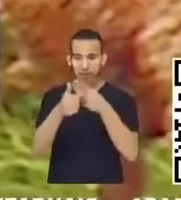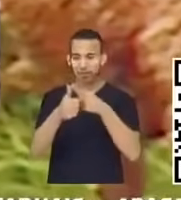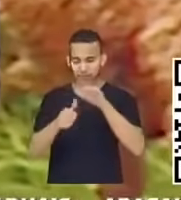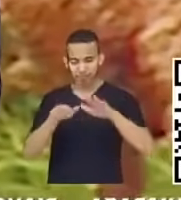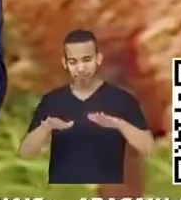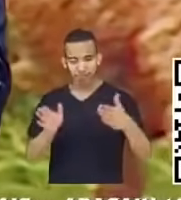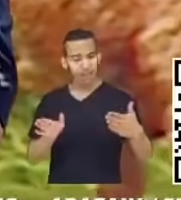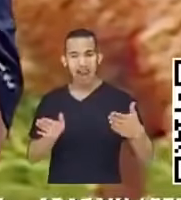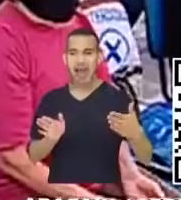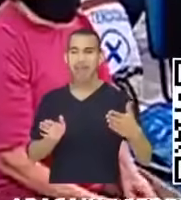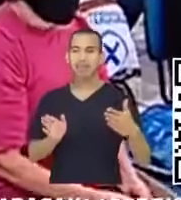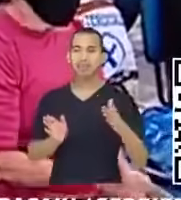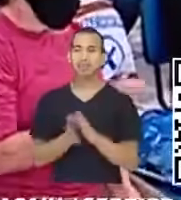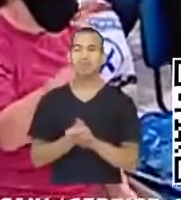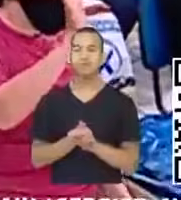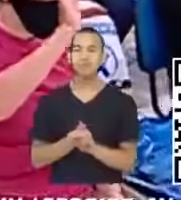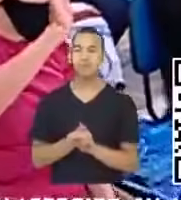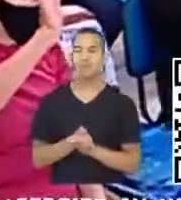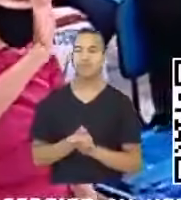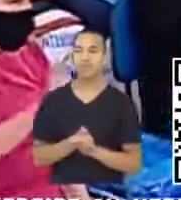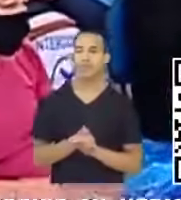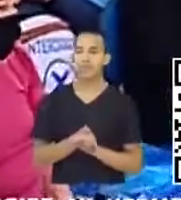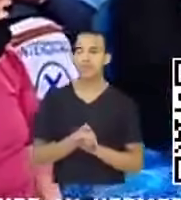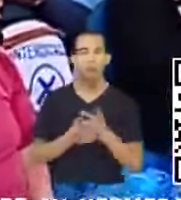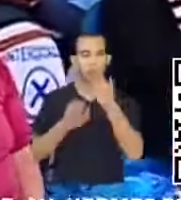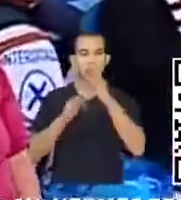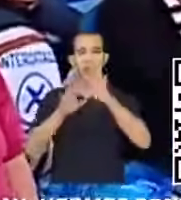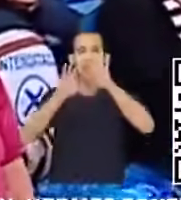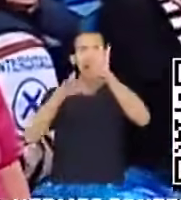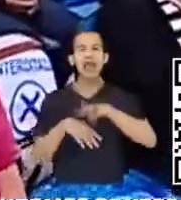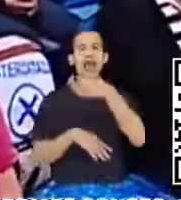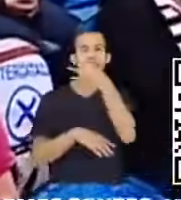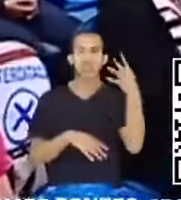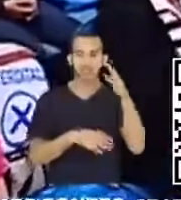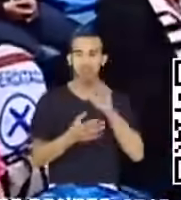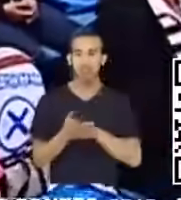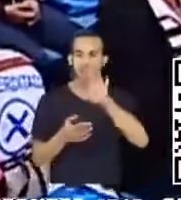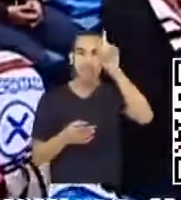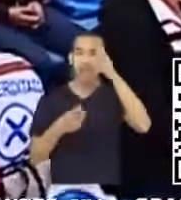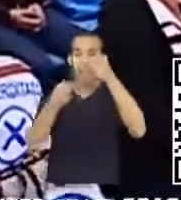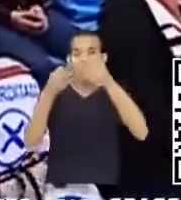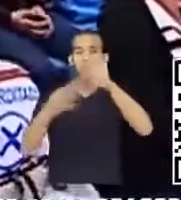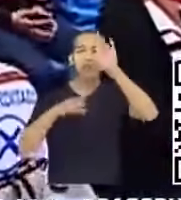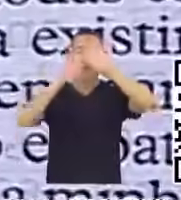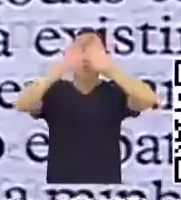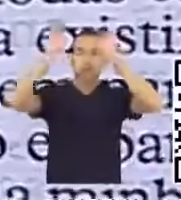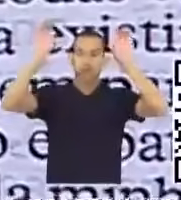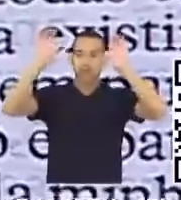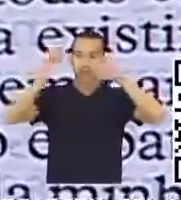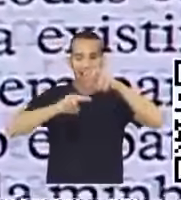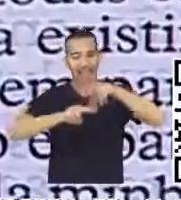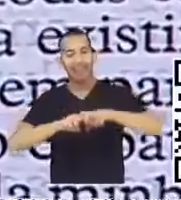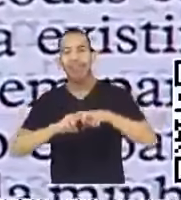nos traduzido quem entende agora que eu mostrado uma grade zizinha a Deus diz que o céu é